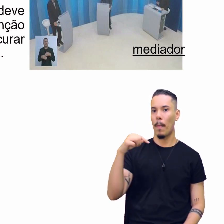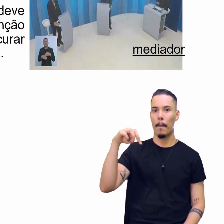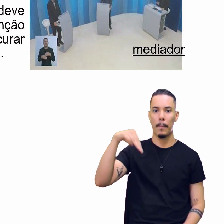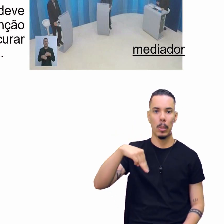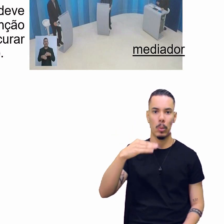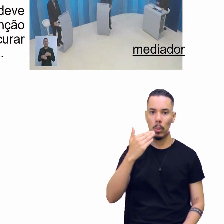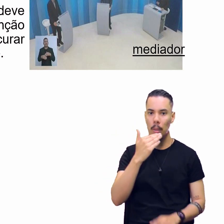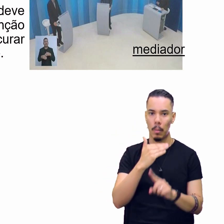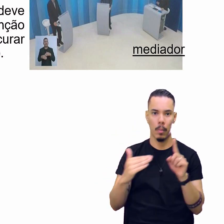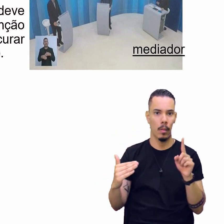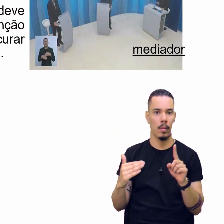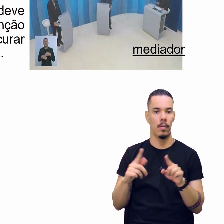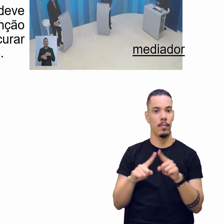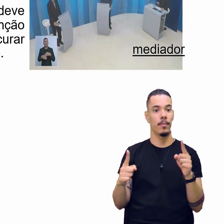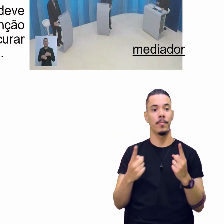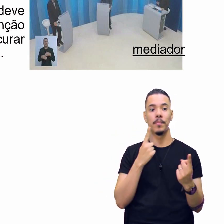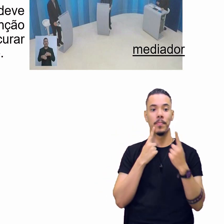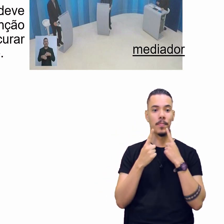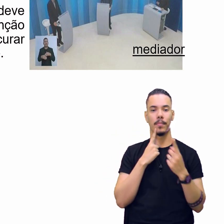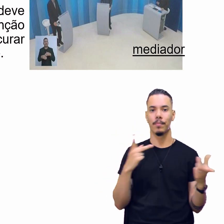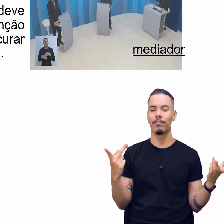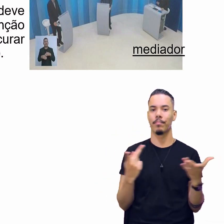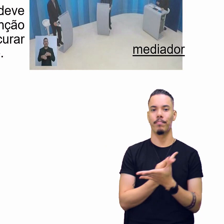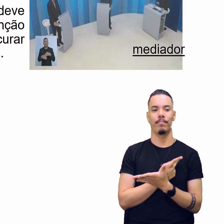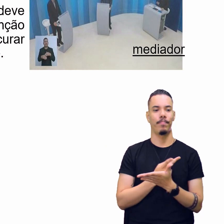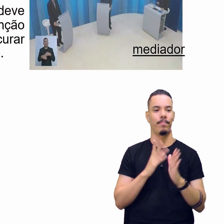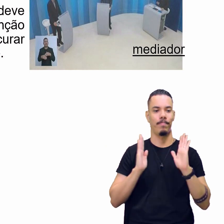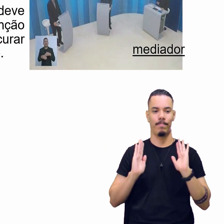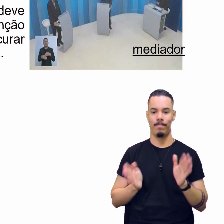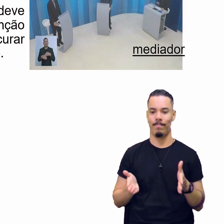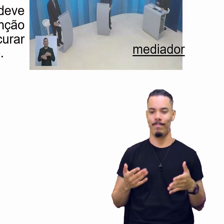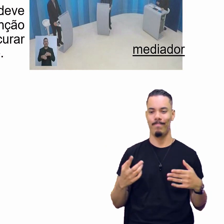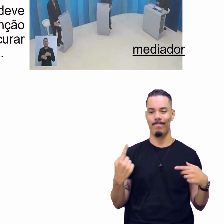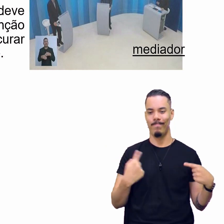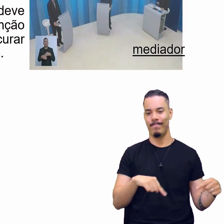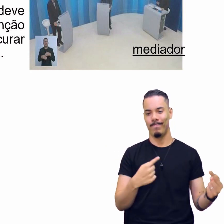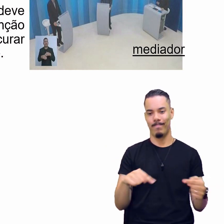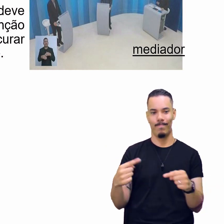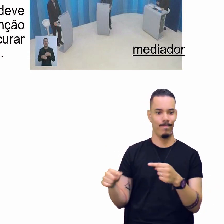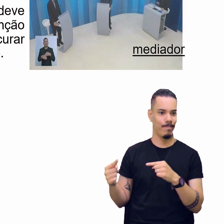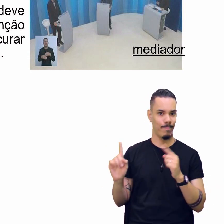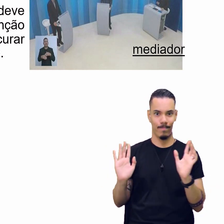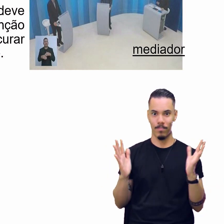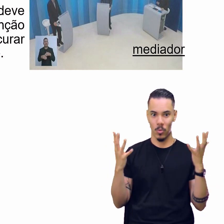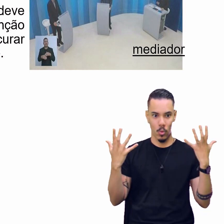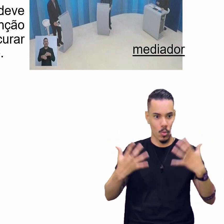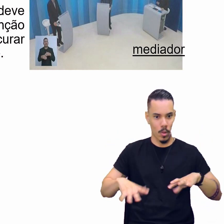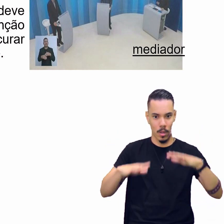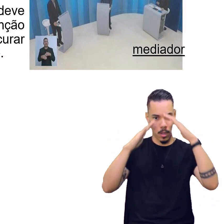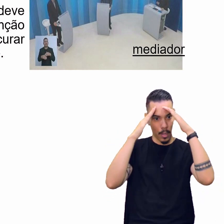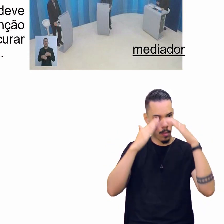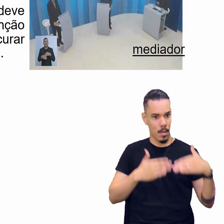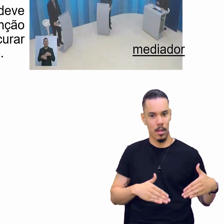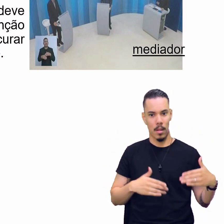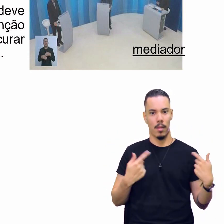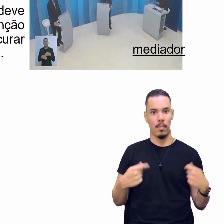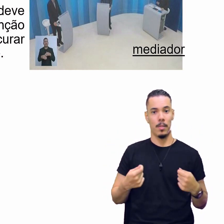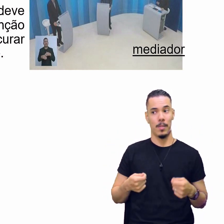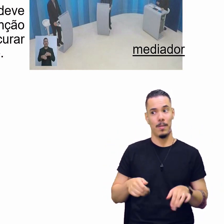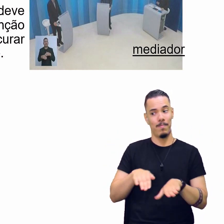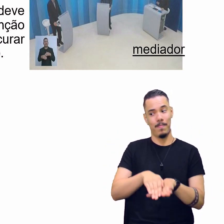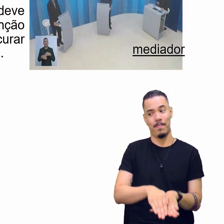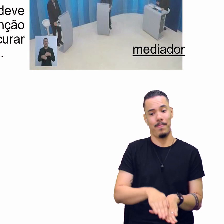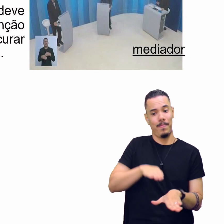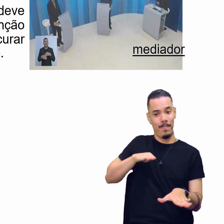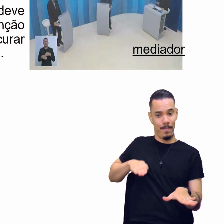Mas no debate já começa a não respeitar, a gente já tem que ficar com o pezinho